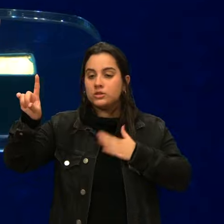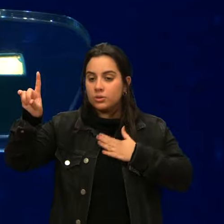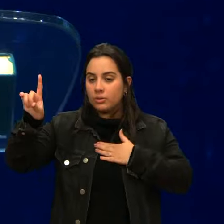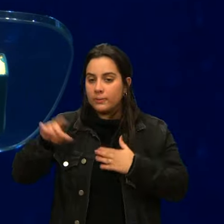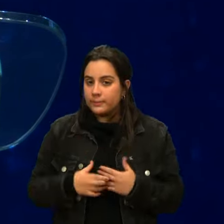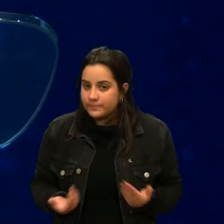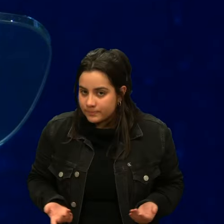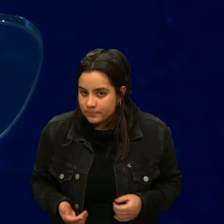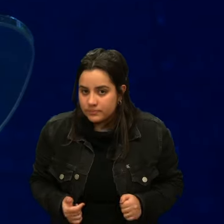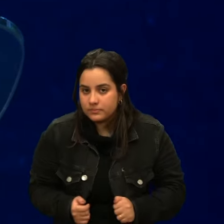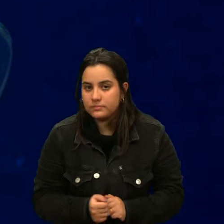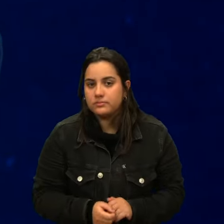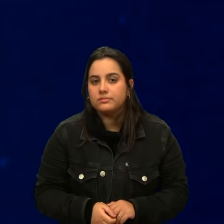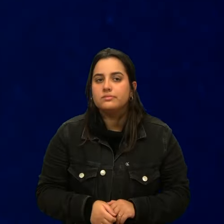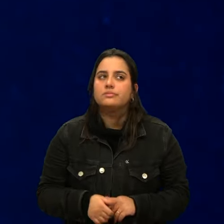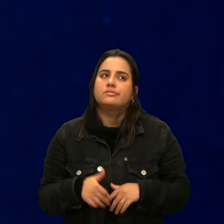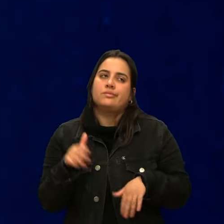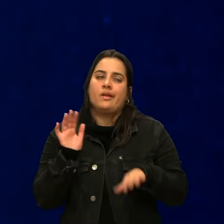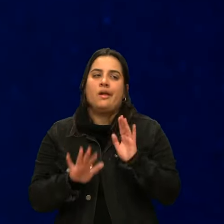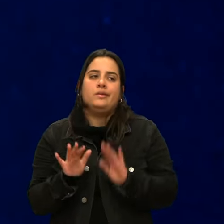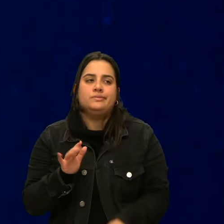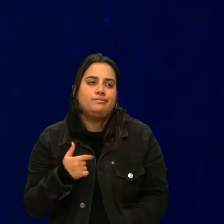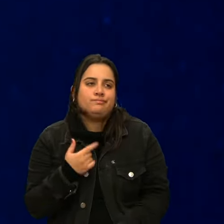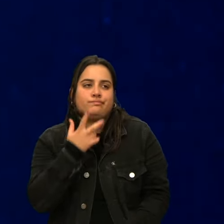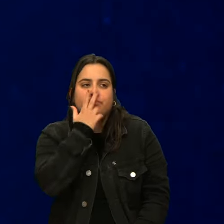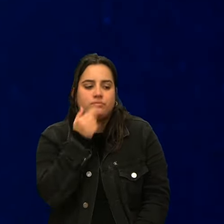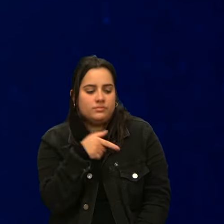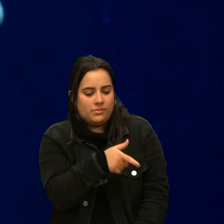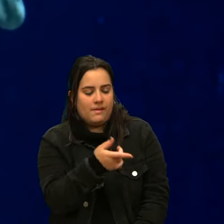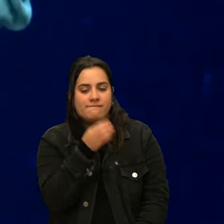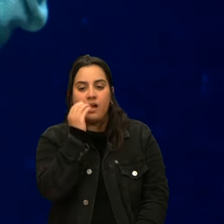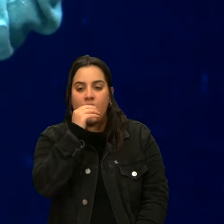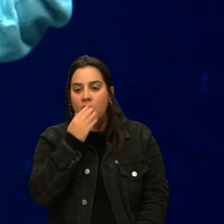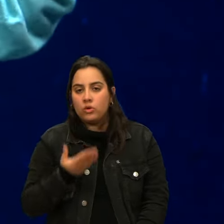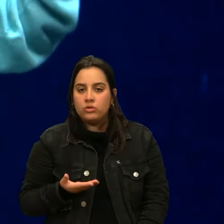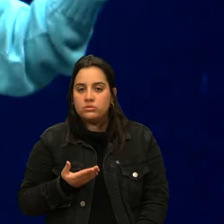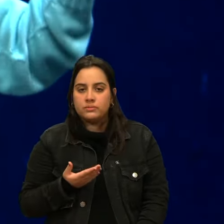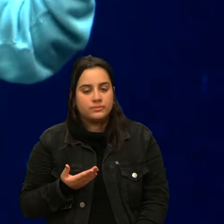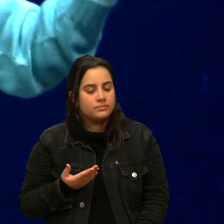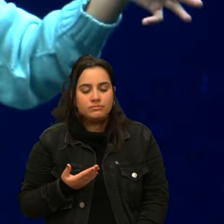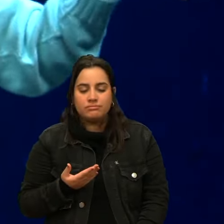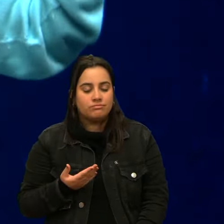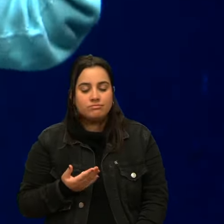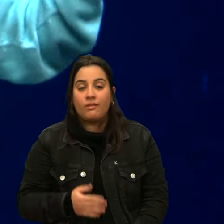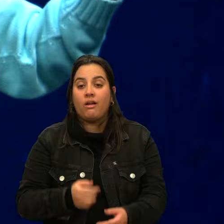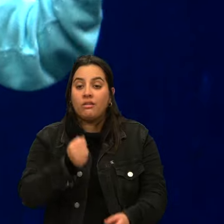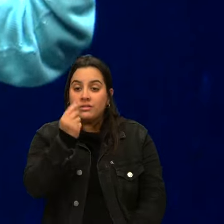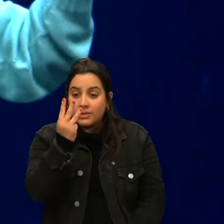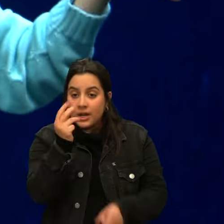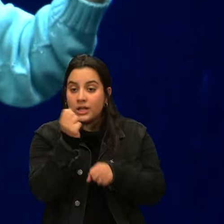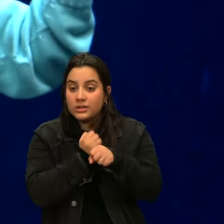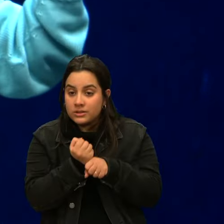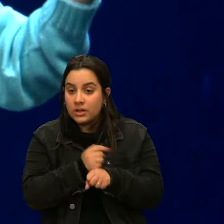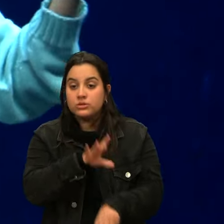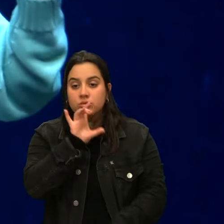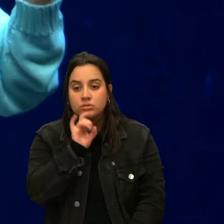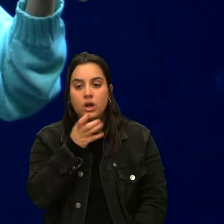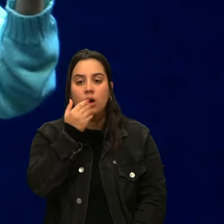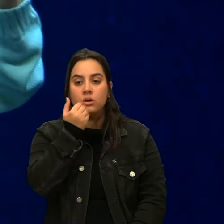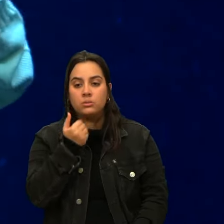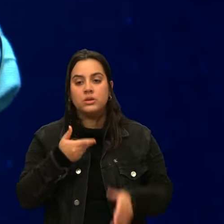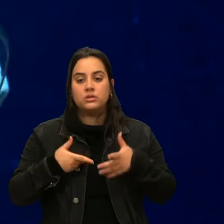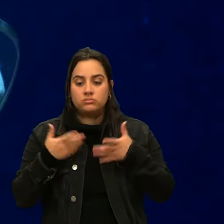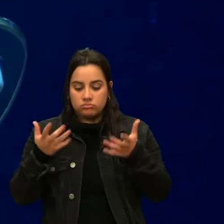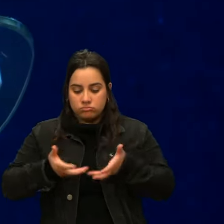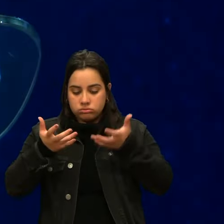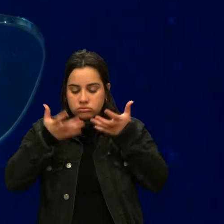fracos, a lógica onde eles deveriam estar debilitados, acontece que 3 anos eles só se alimentando de vegetais e